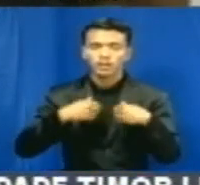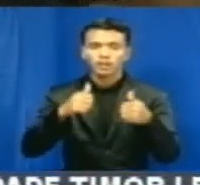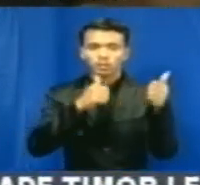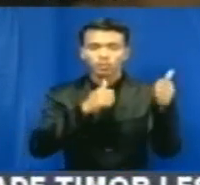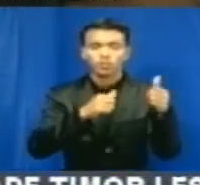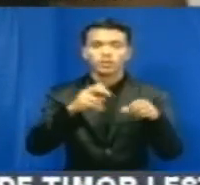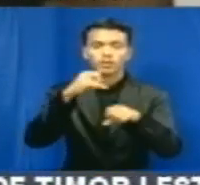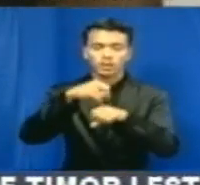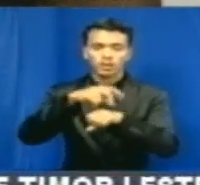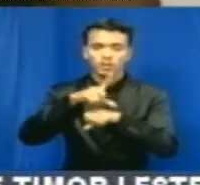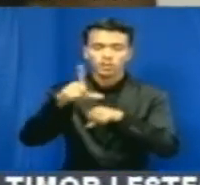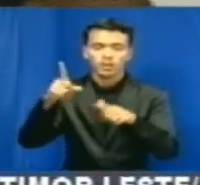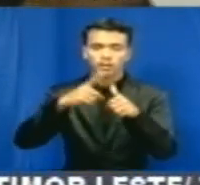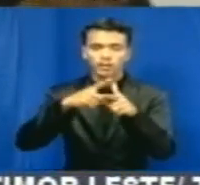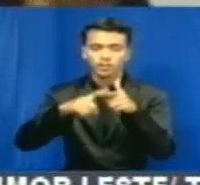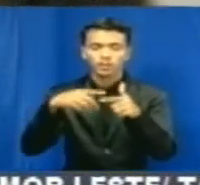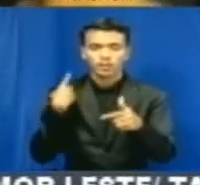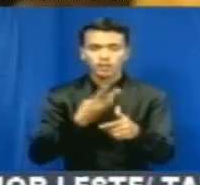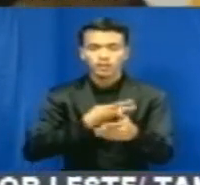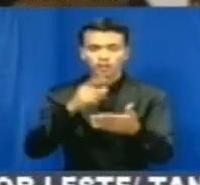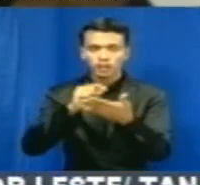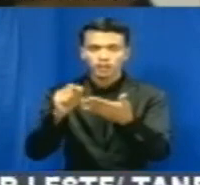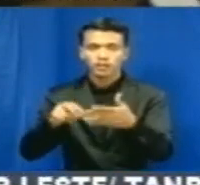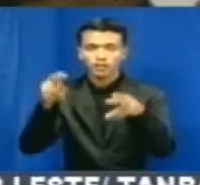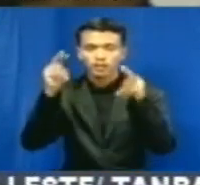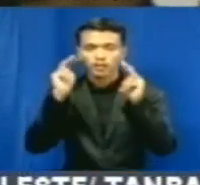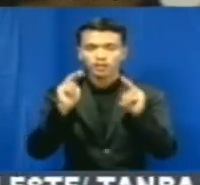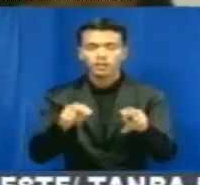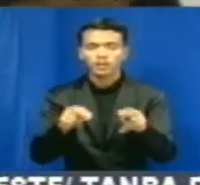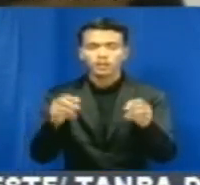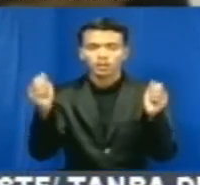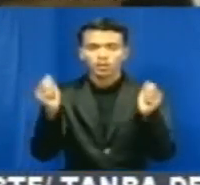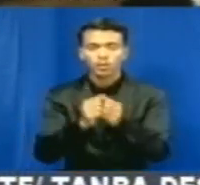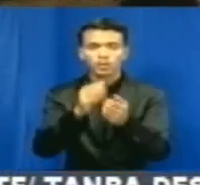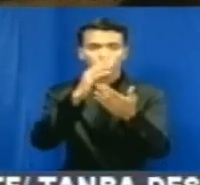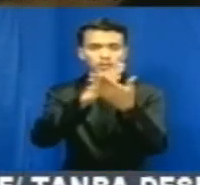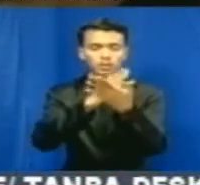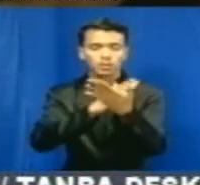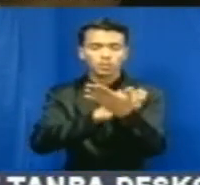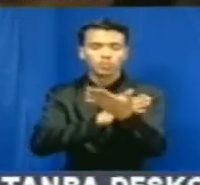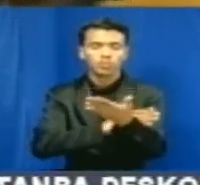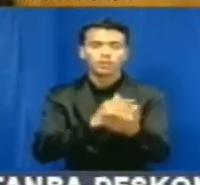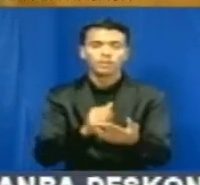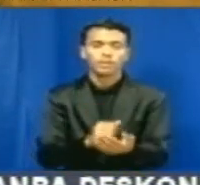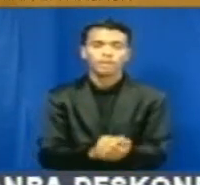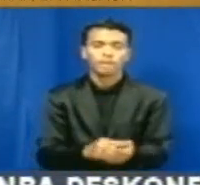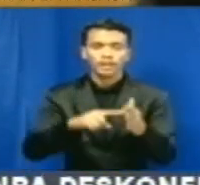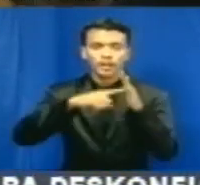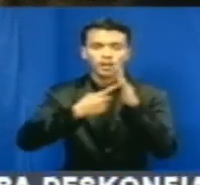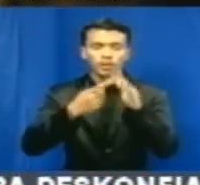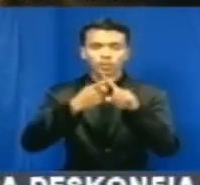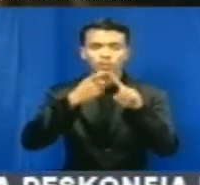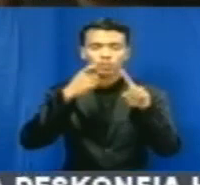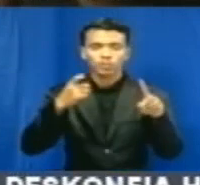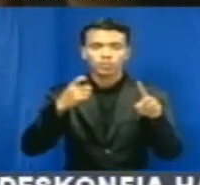internacional. E depois está a querer que você tem que baseava na estrutura. A uso